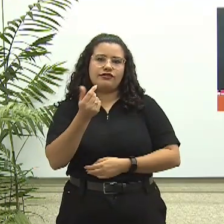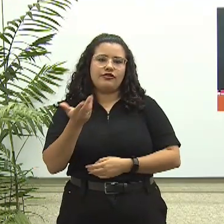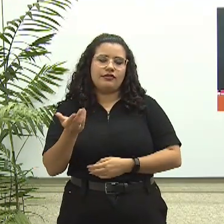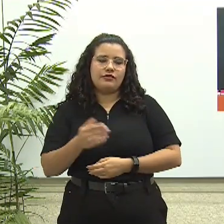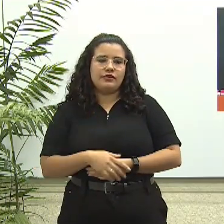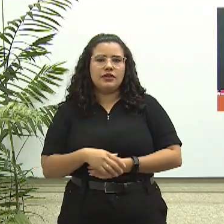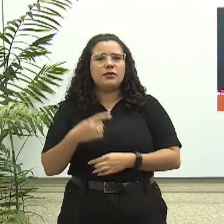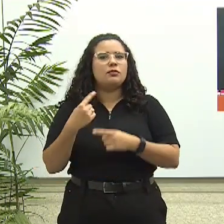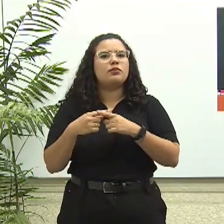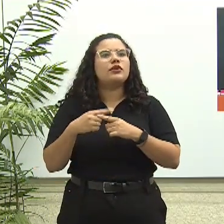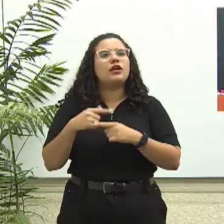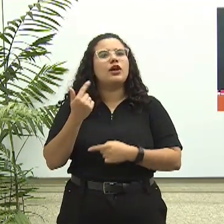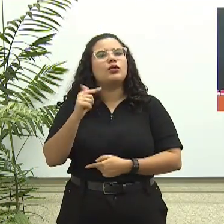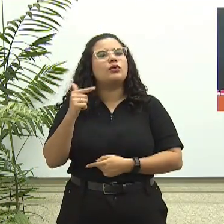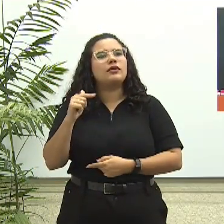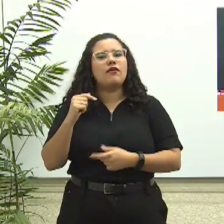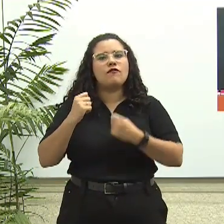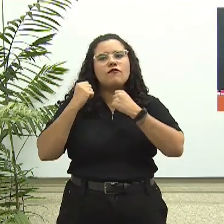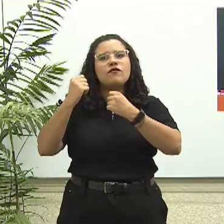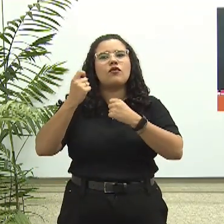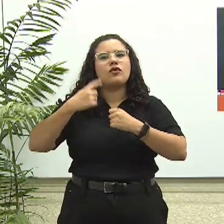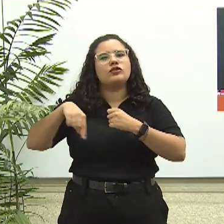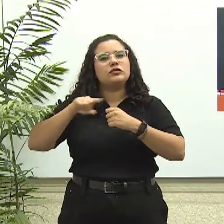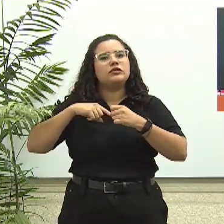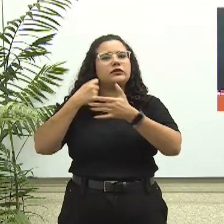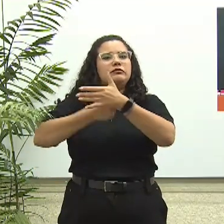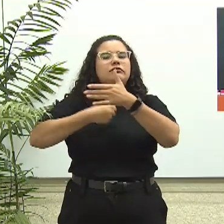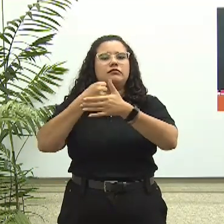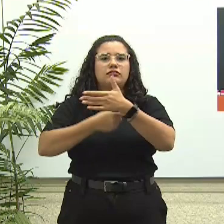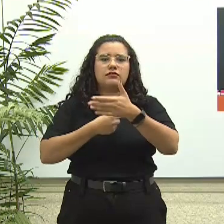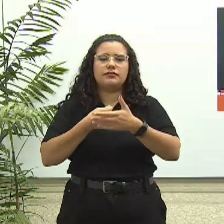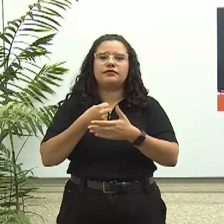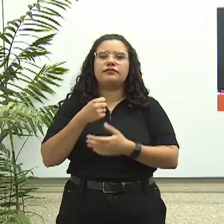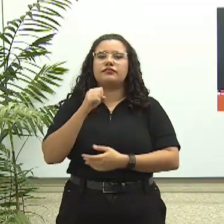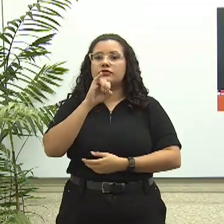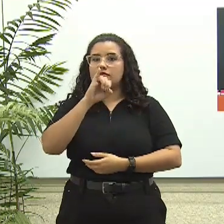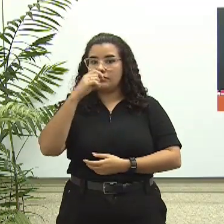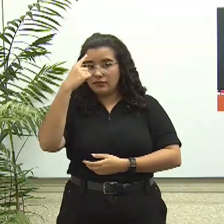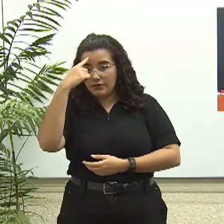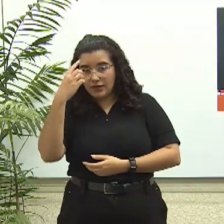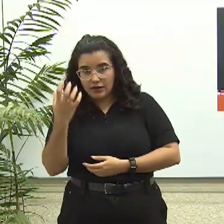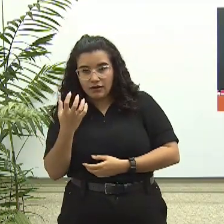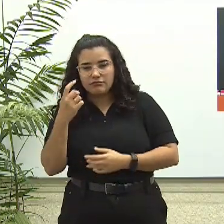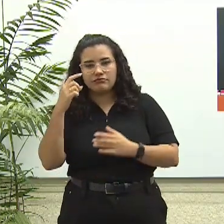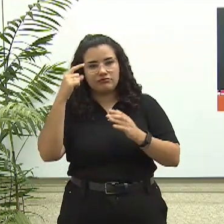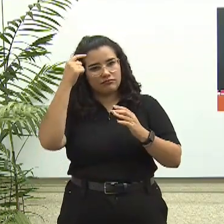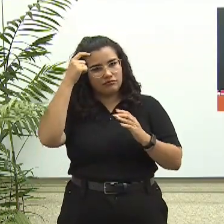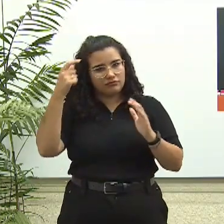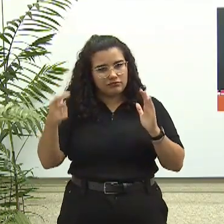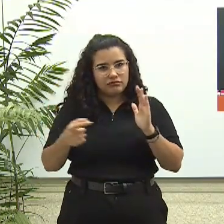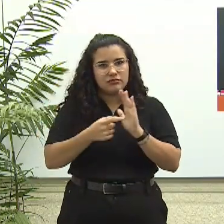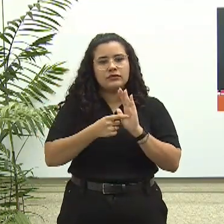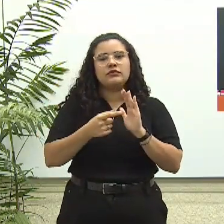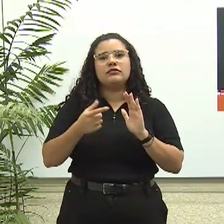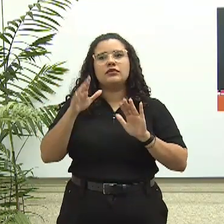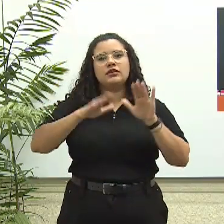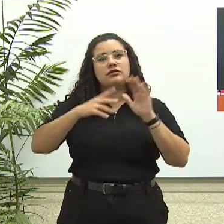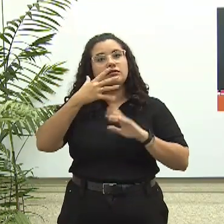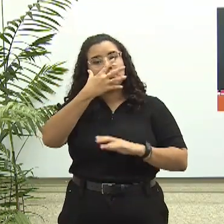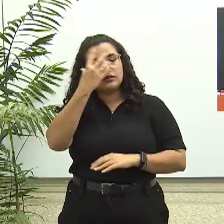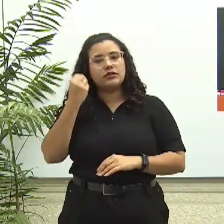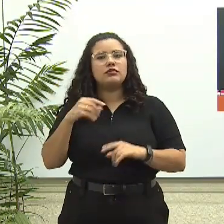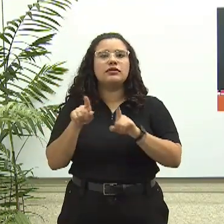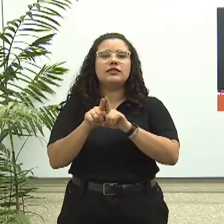força a regulação que a gente tanto batalha seja da i que tem o projeto que tá lá esquecido seja